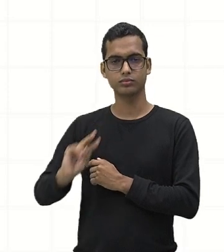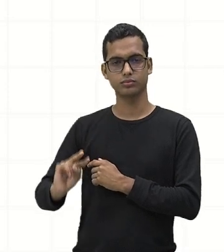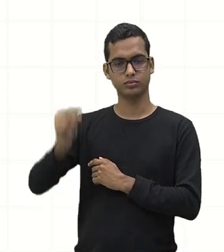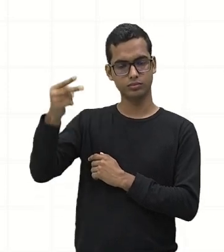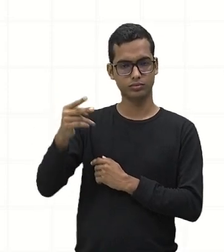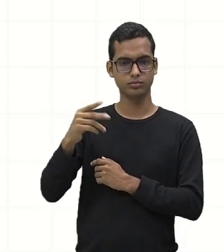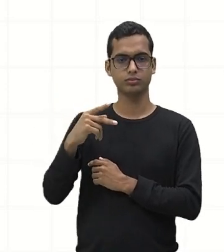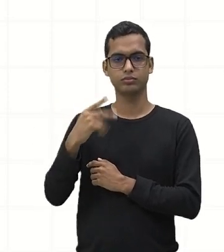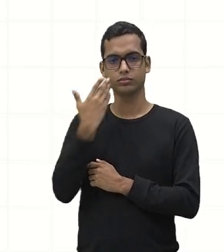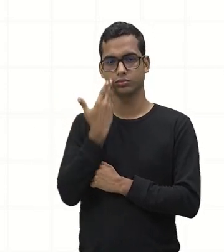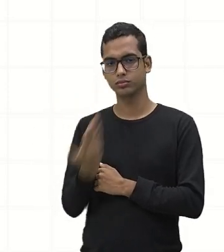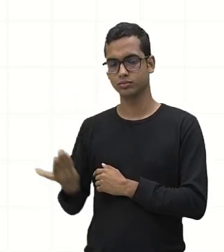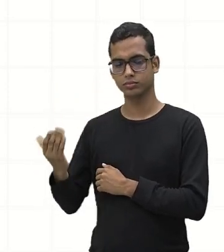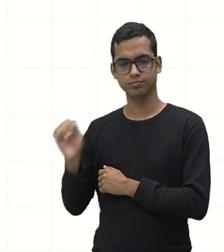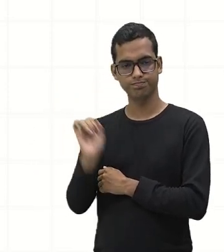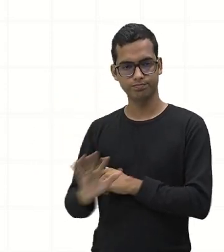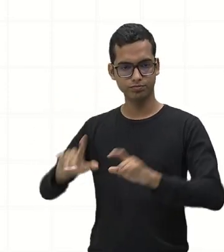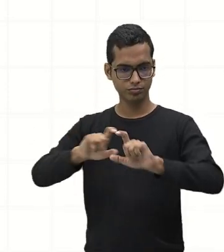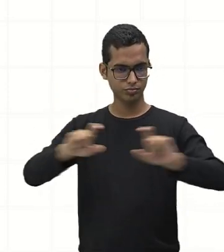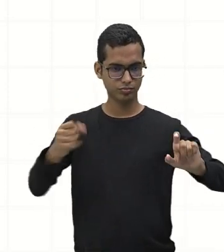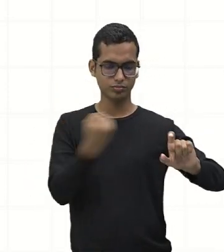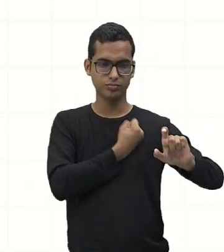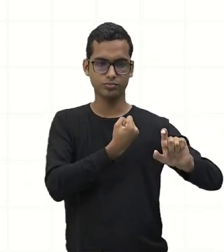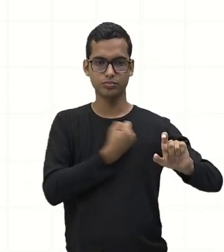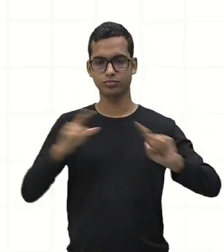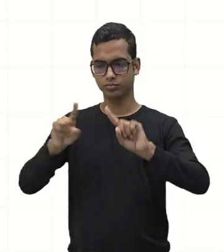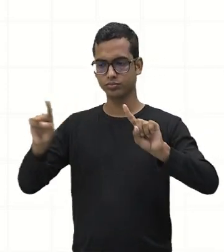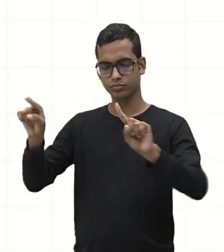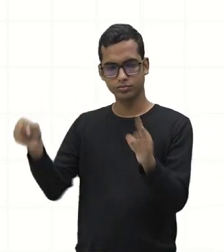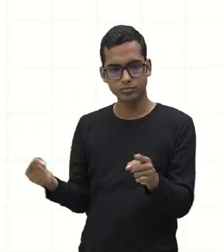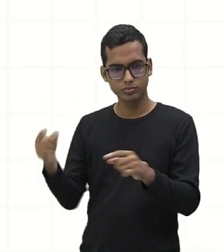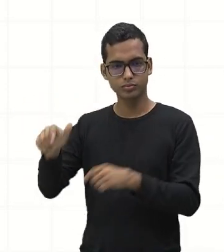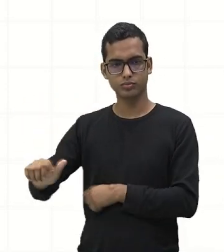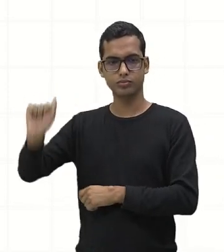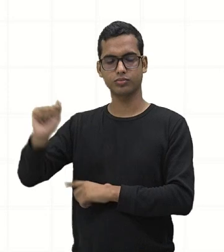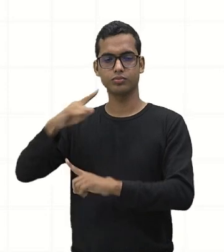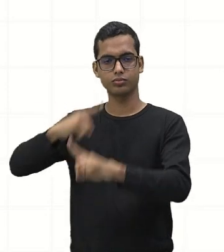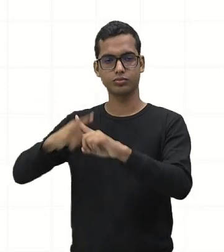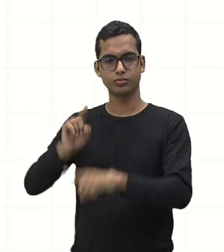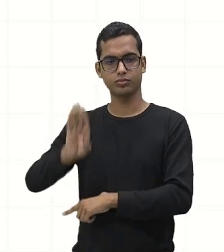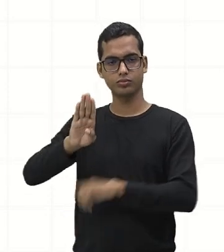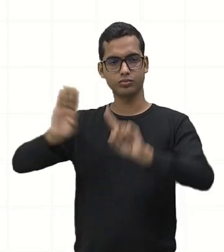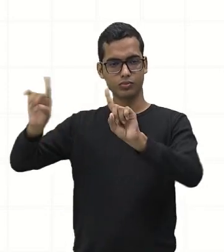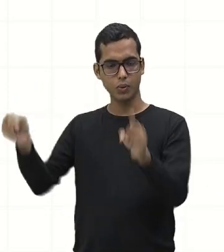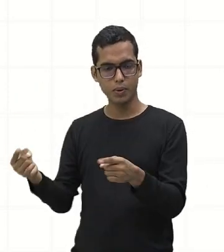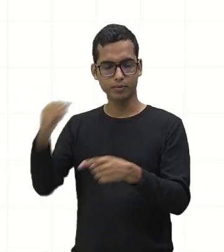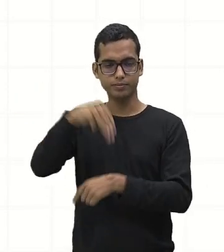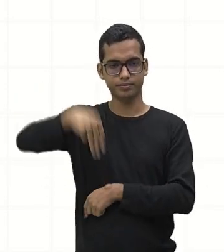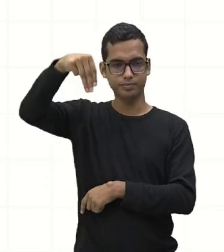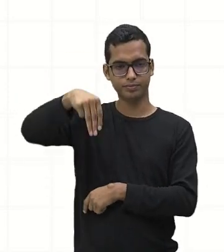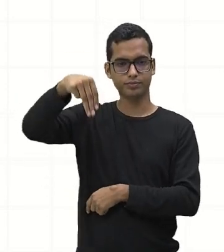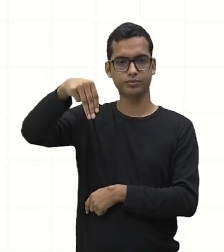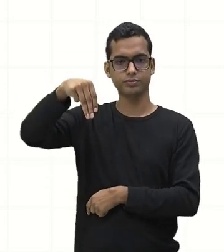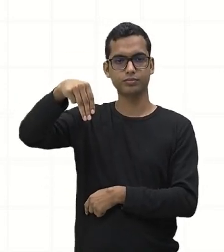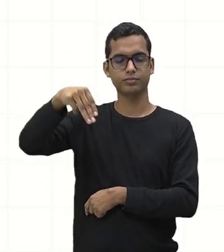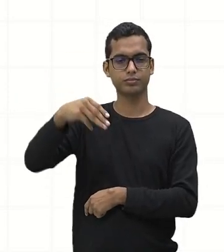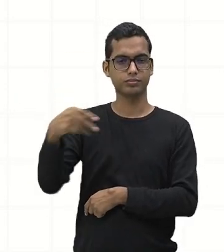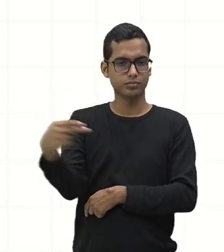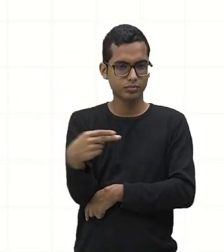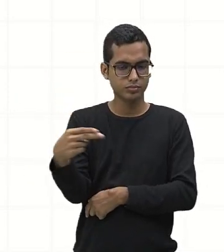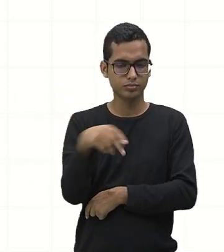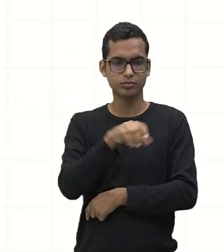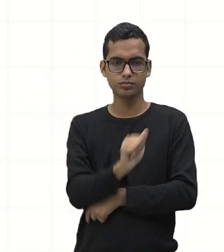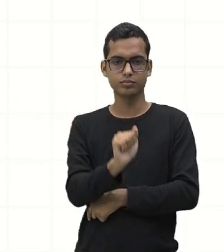né? Nós temos um número A vezes o B, eles estão sendo multiplicados e nós temos